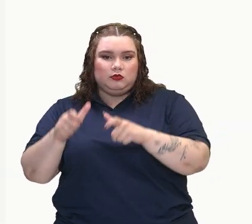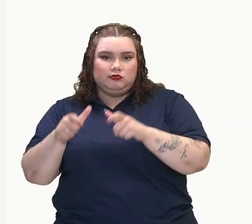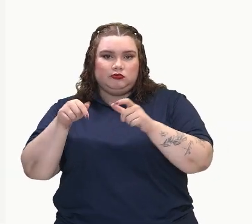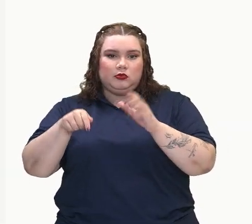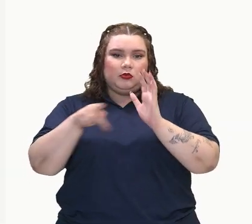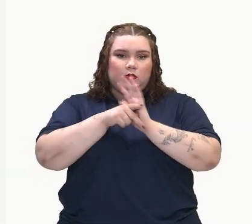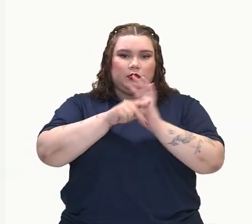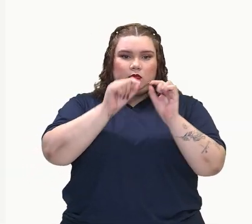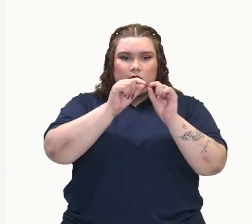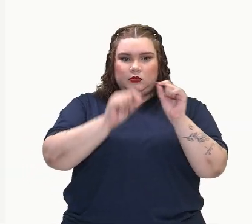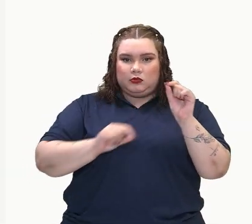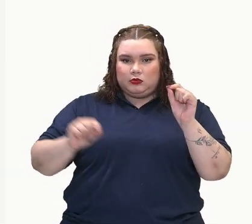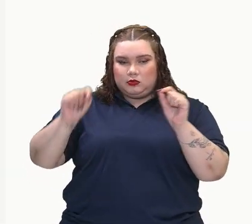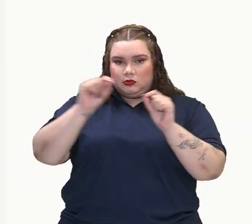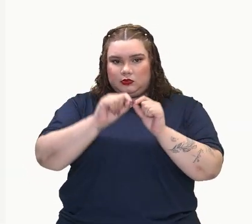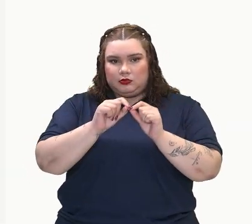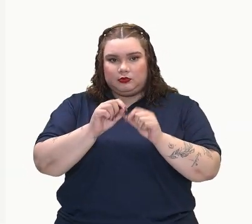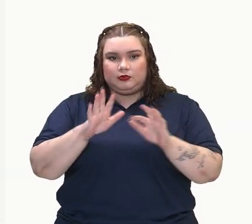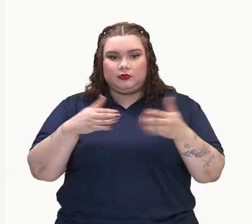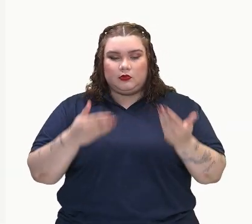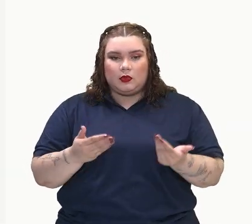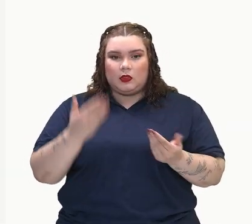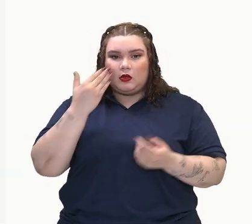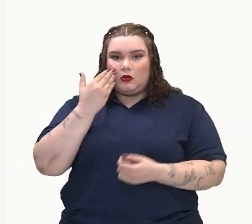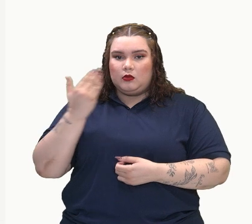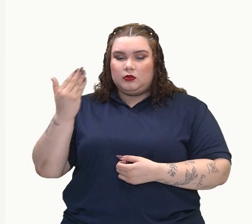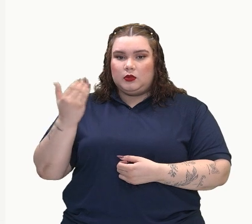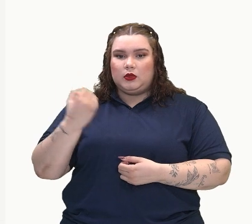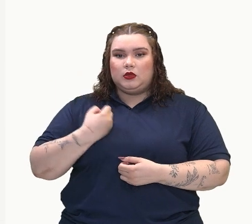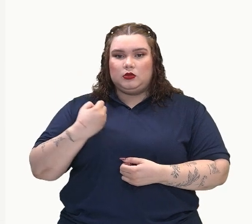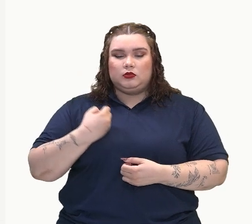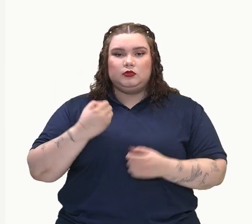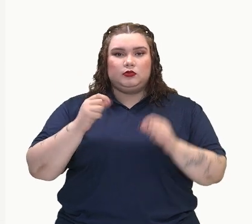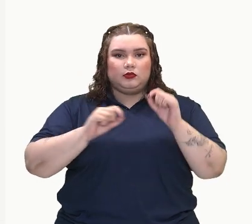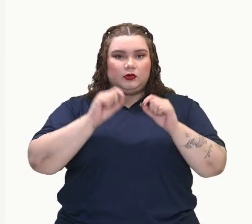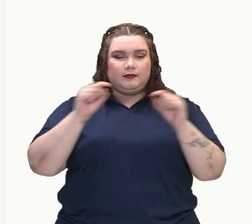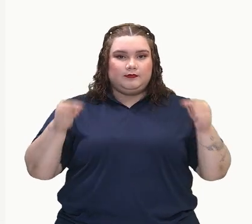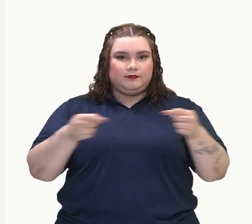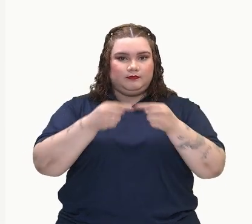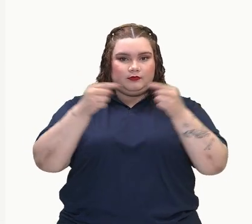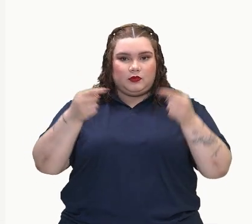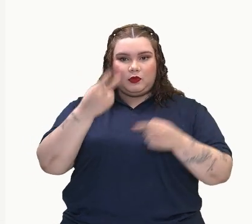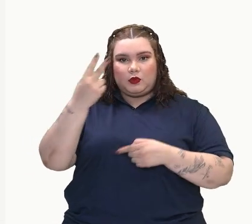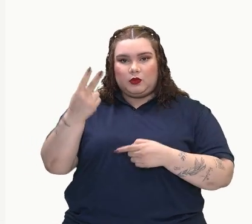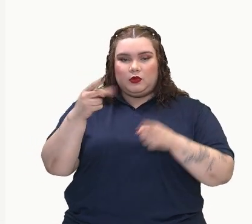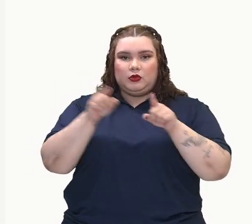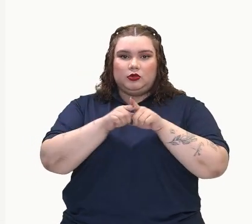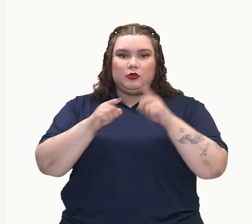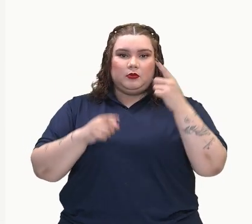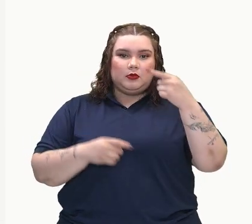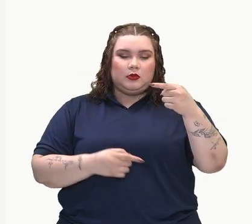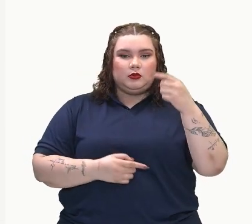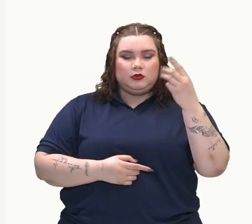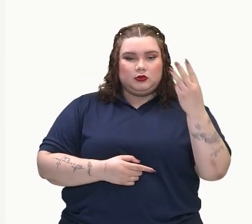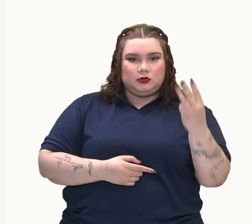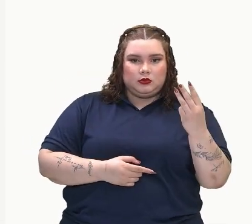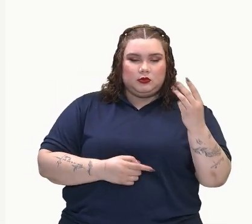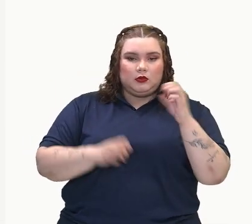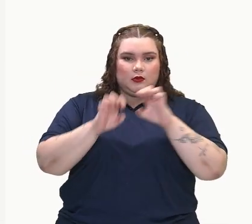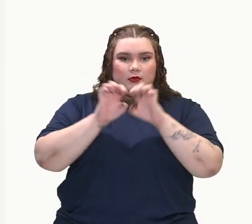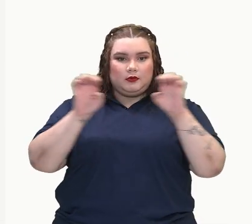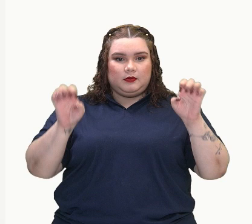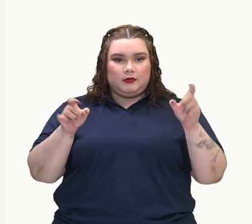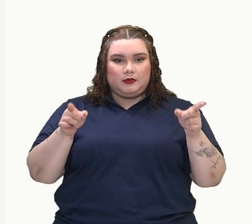circunferências. Olha só. Então, as coordenadas vão ser 2 e menos 3. Né? Como foi colocado, só inverter o sinal ali na equação reduzida